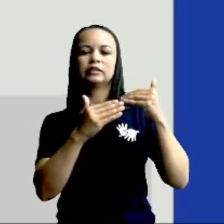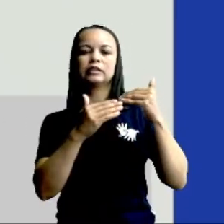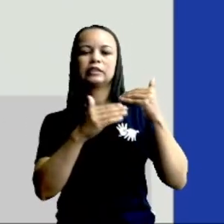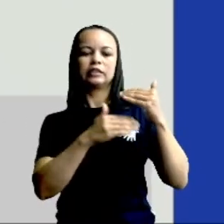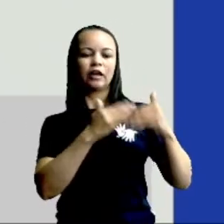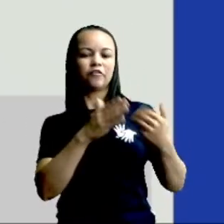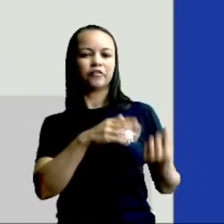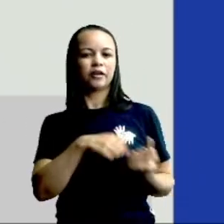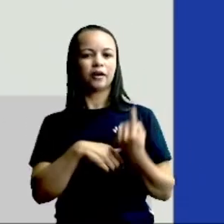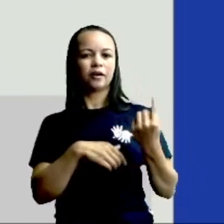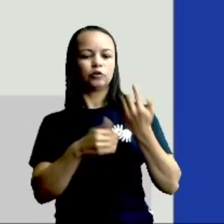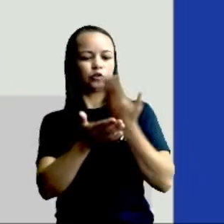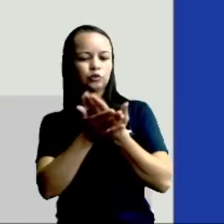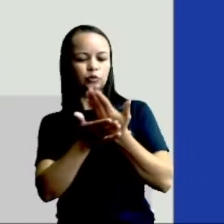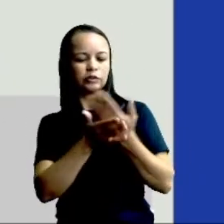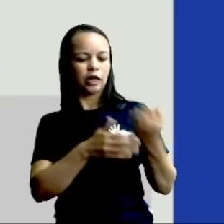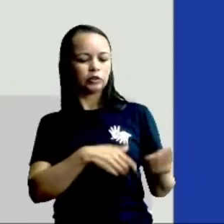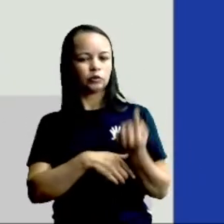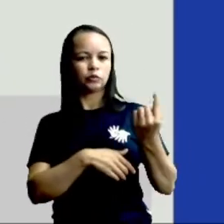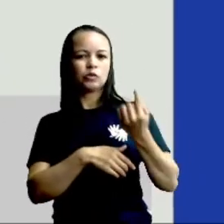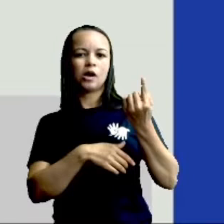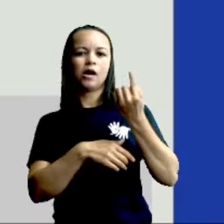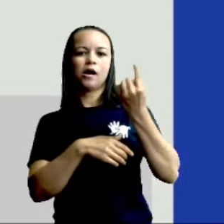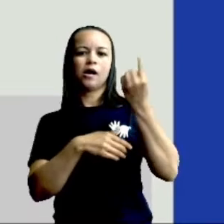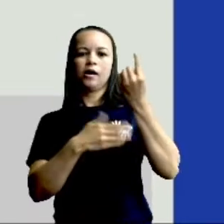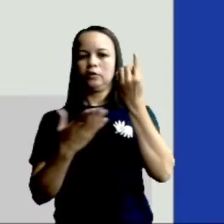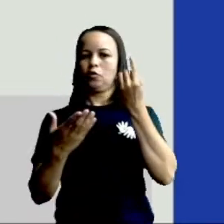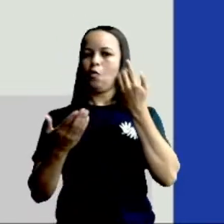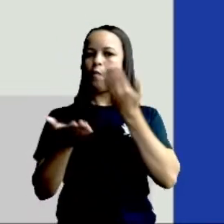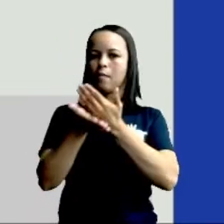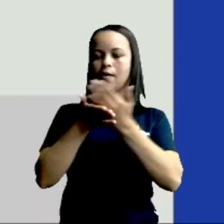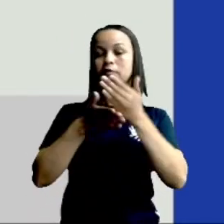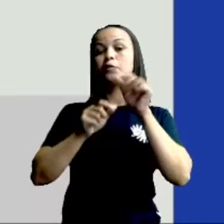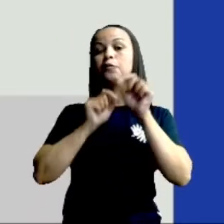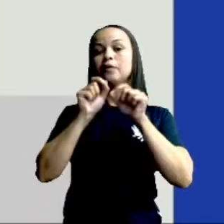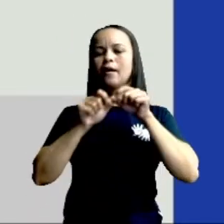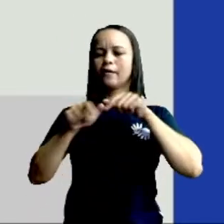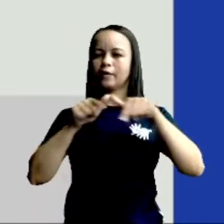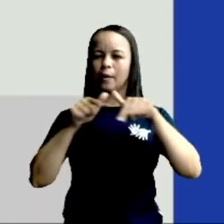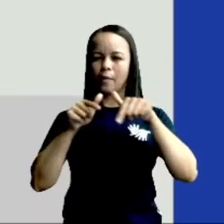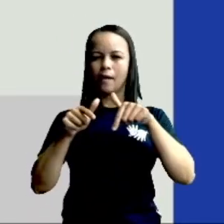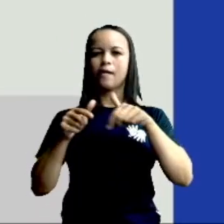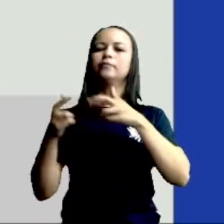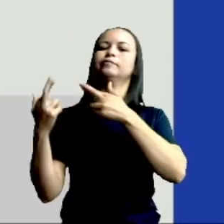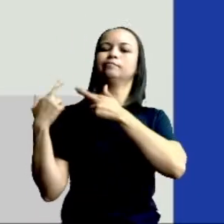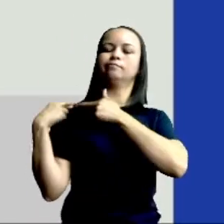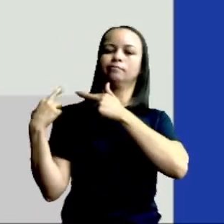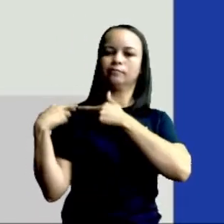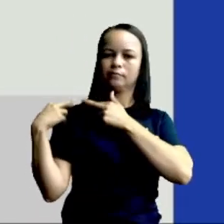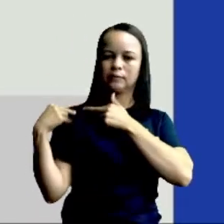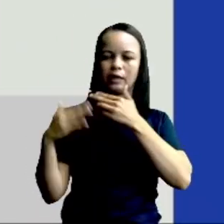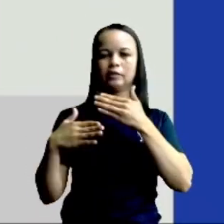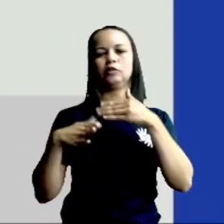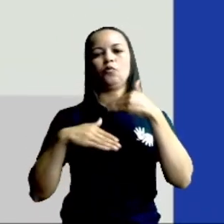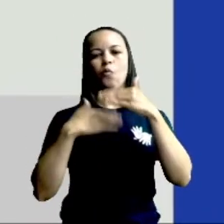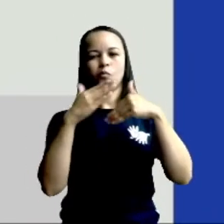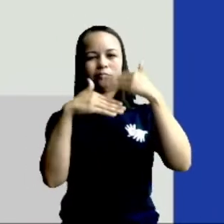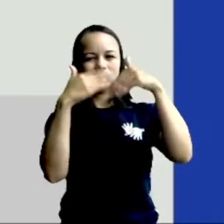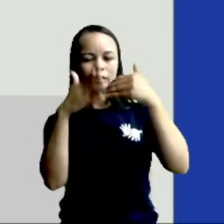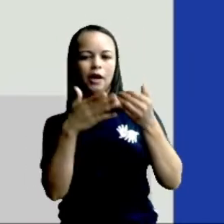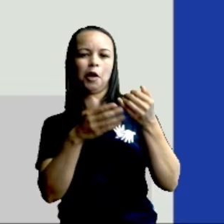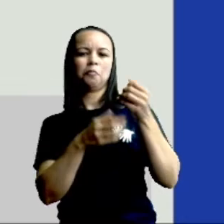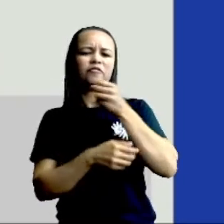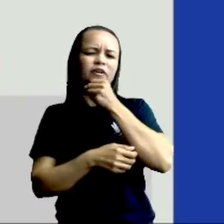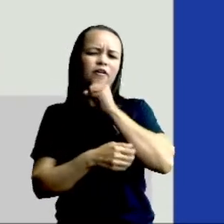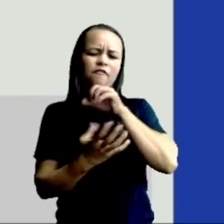vai ficando adulto, começa a trabalhar, ter outras responsabilidades. Com o tempo a gente envelhece